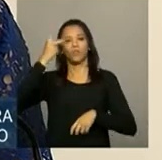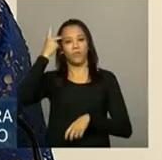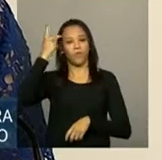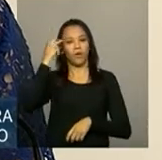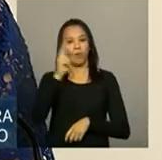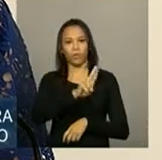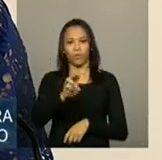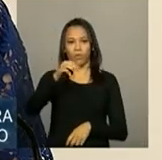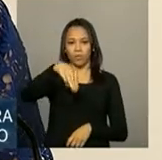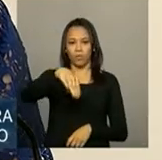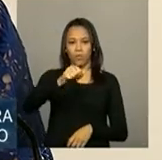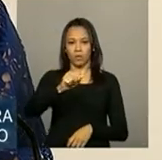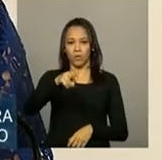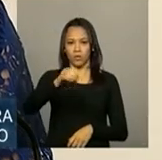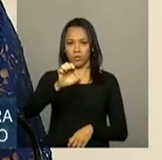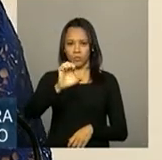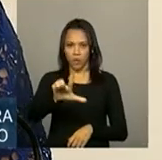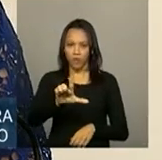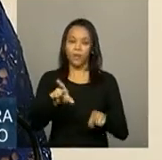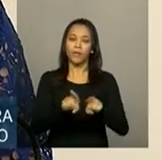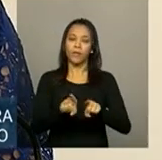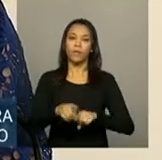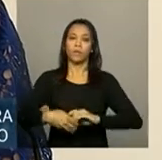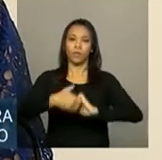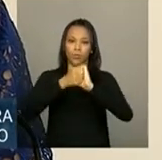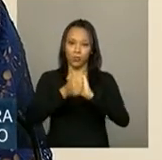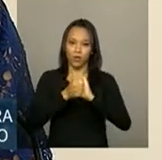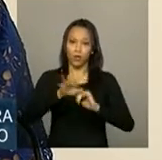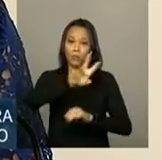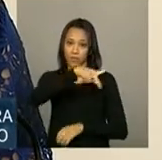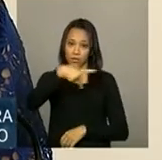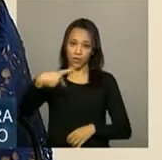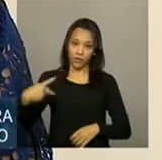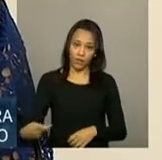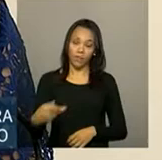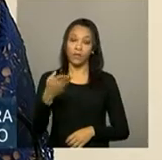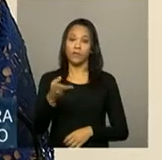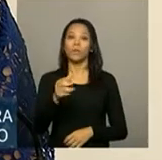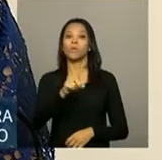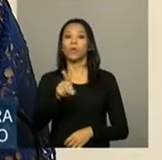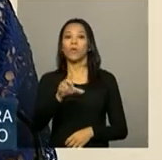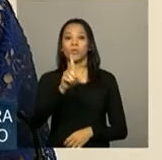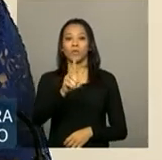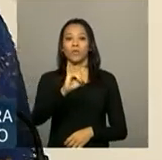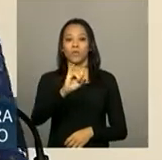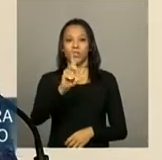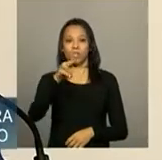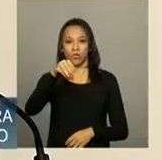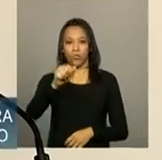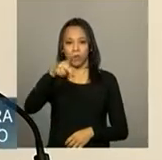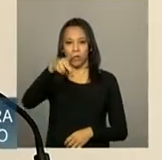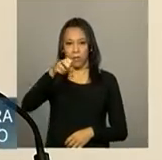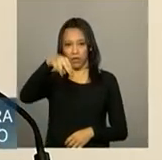Manuel Seabra Bandeira cumprimentar a presidente da Sabesp Dilma pena